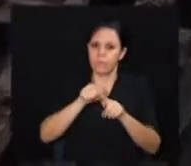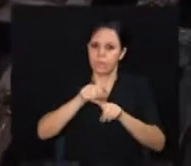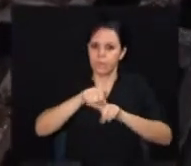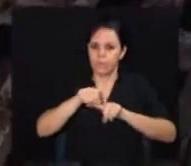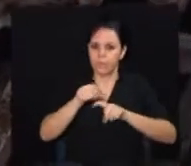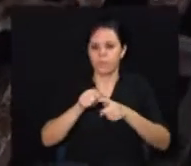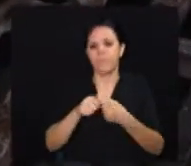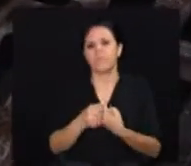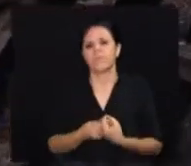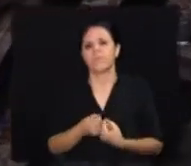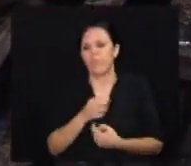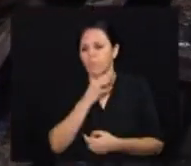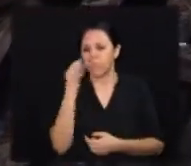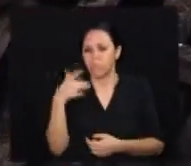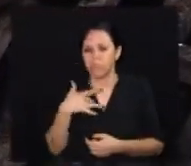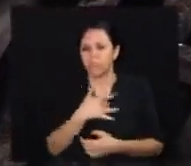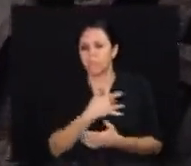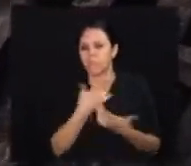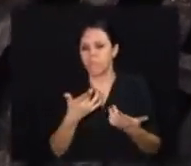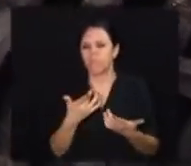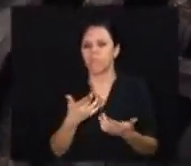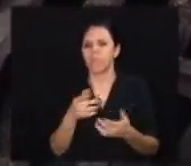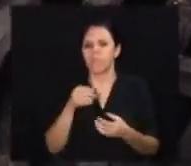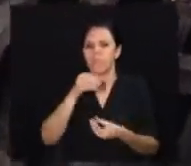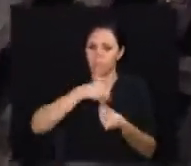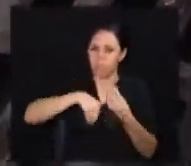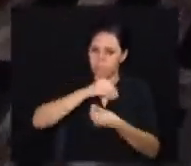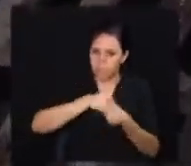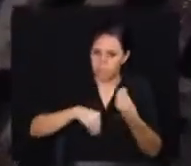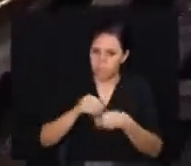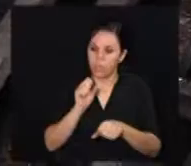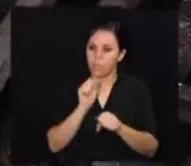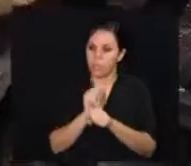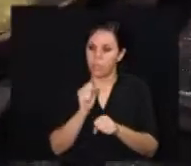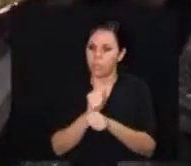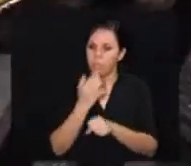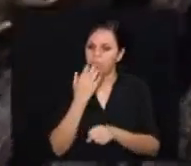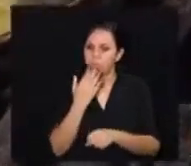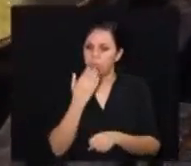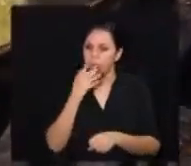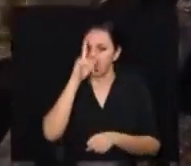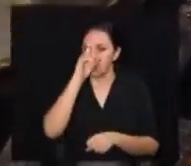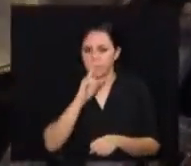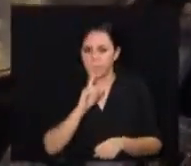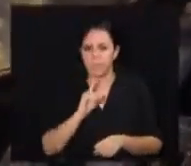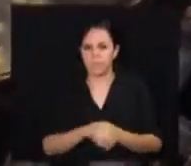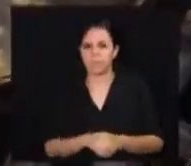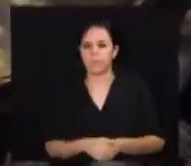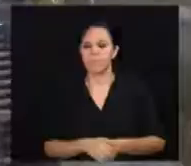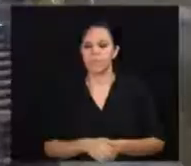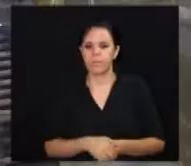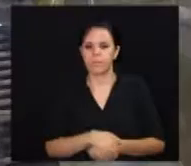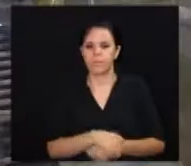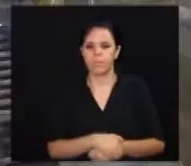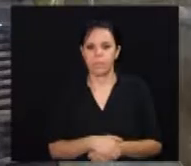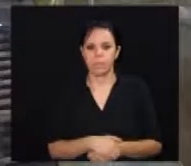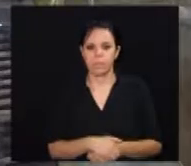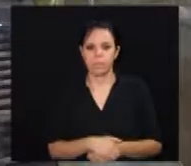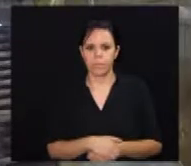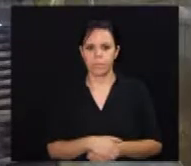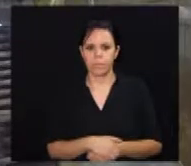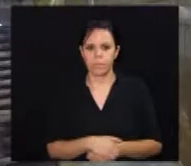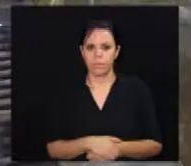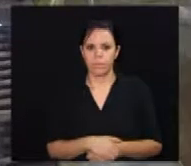Alho é muito bom, né? E a gente vai aguardar isso pegar uma cor, ficar bem douradinho. Já tá fritando. Enquanto ela